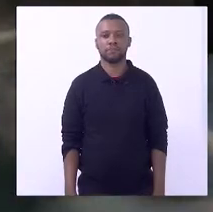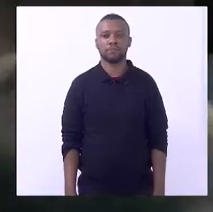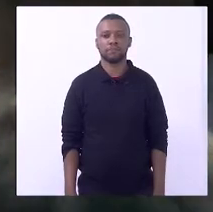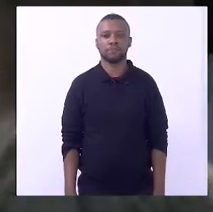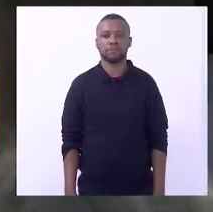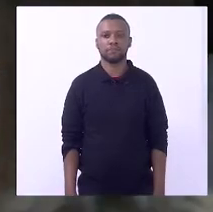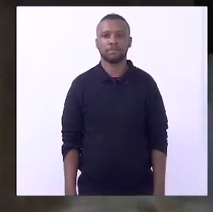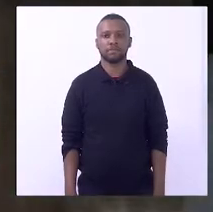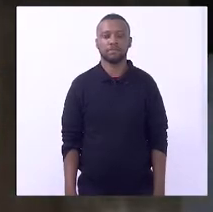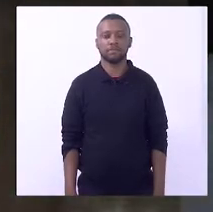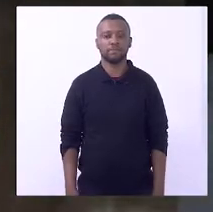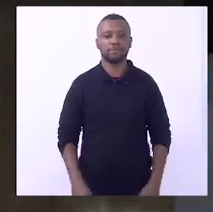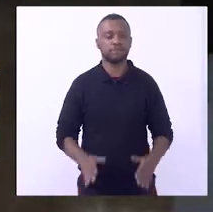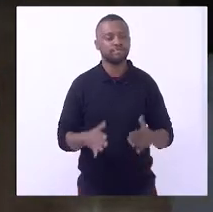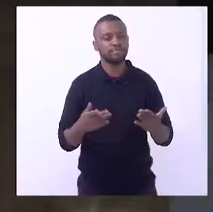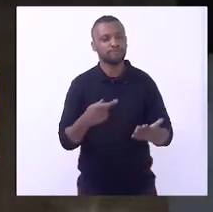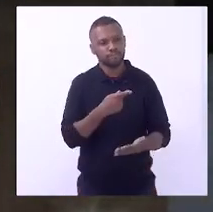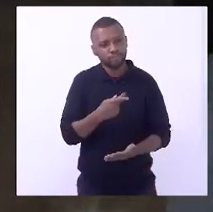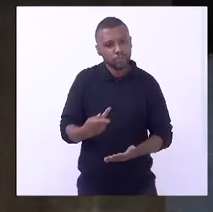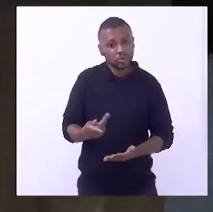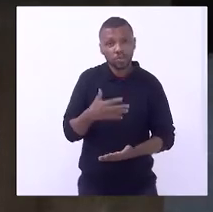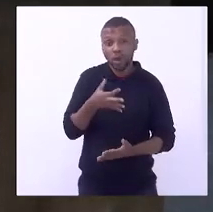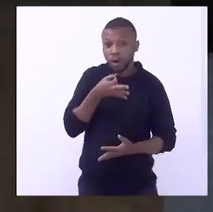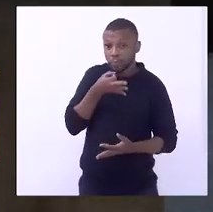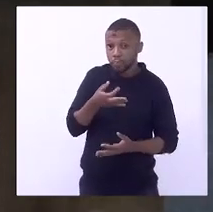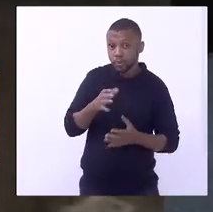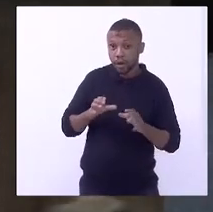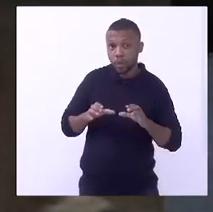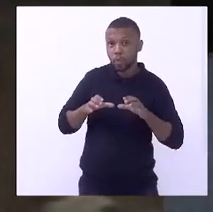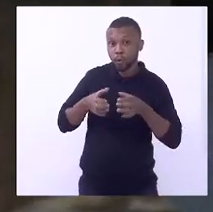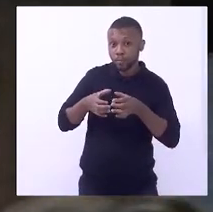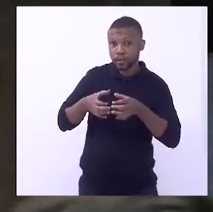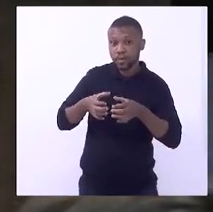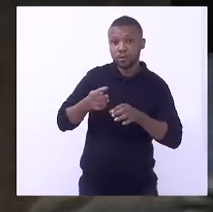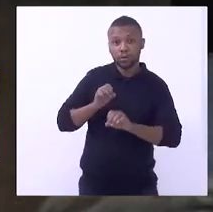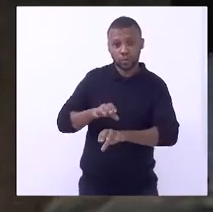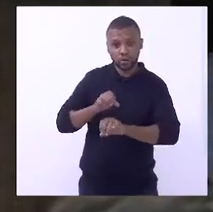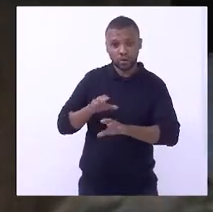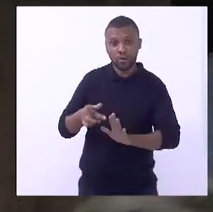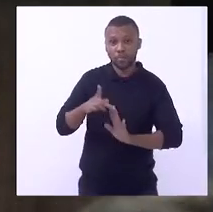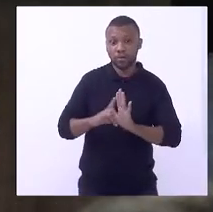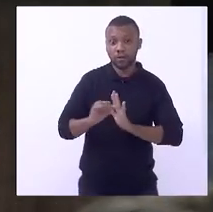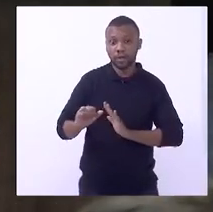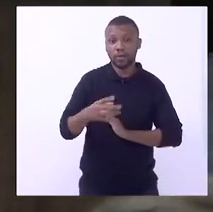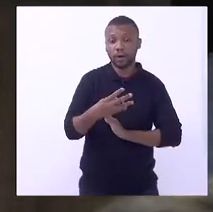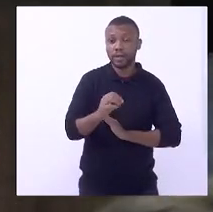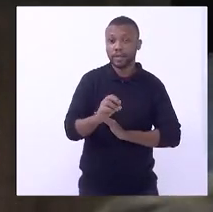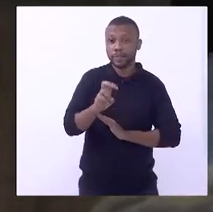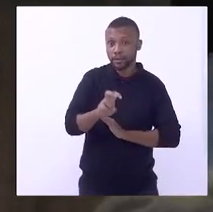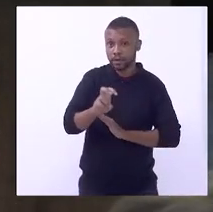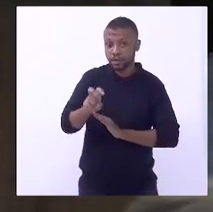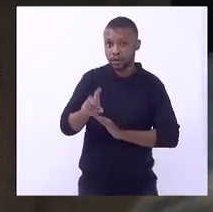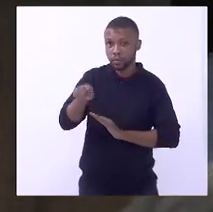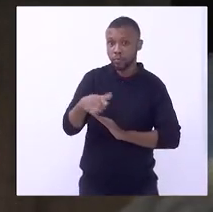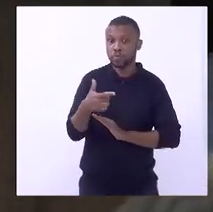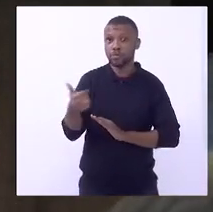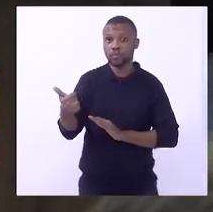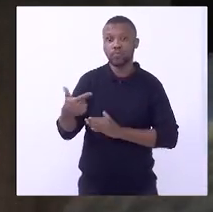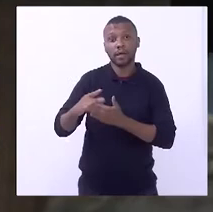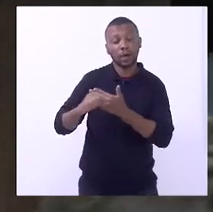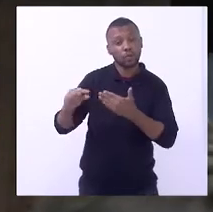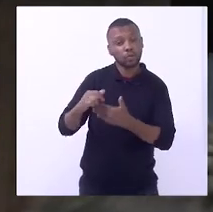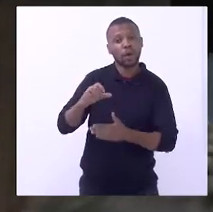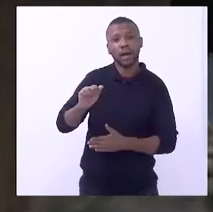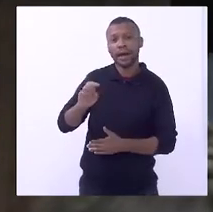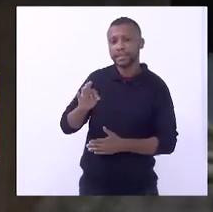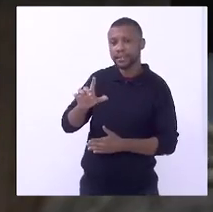Senhor presidente, parecer da Comissão de Educação ao projeto de lei número 4055 de 2021, deputado Átila Nunes, que